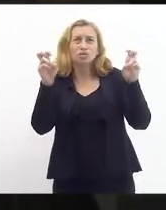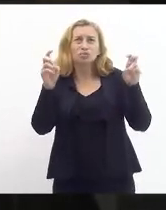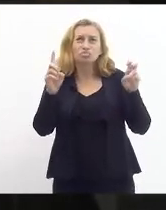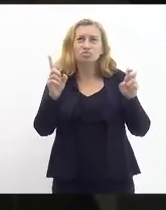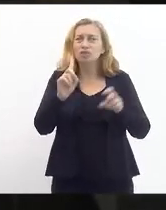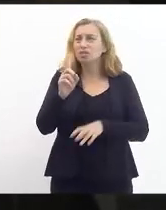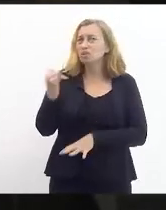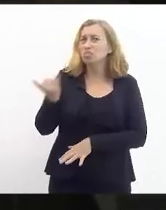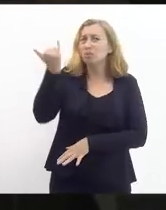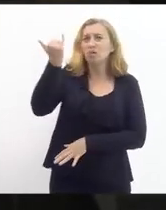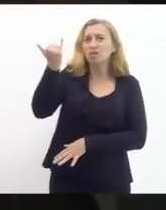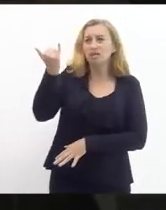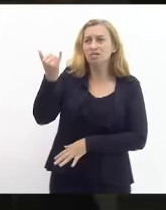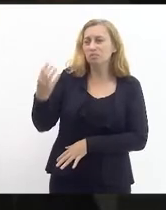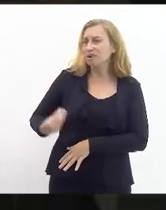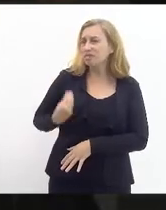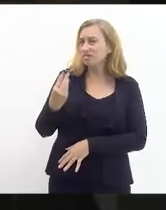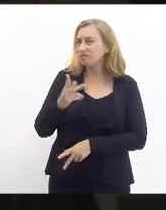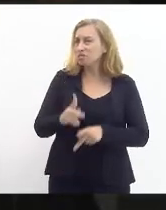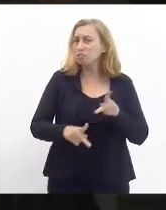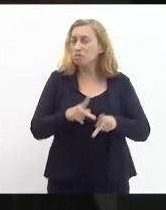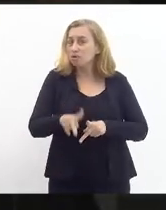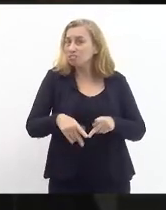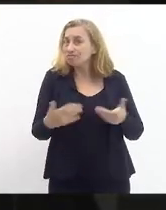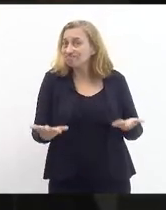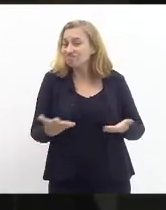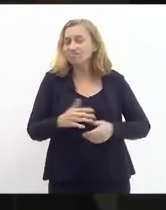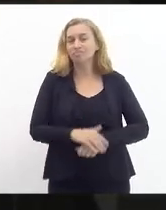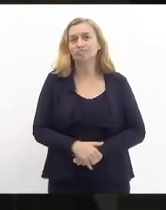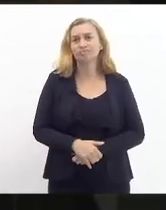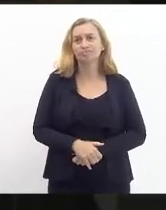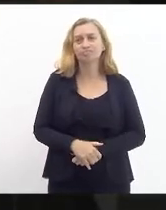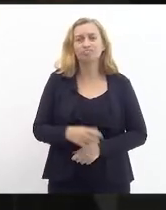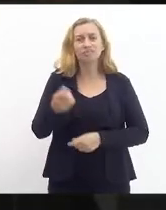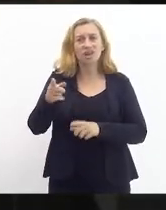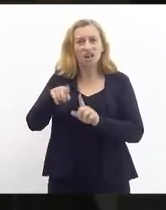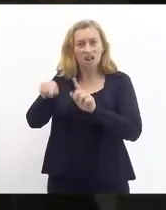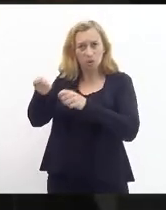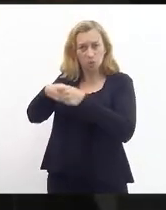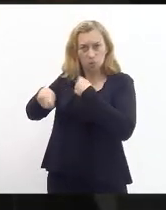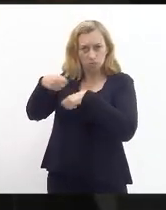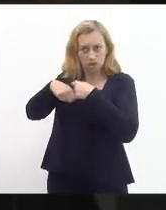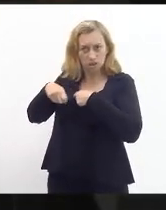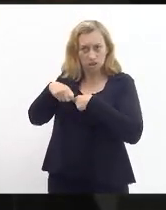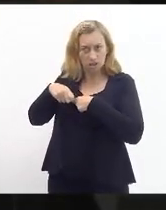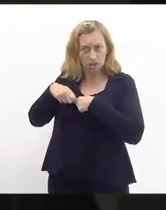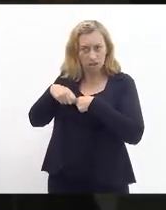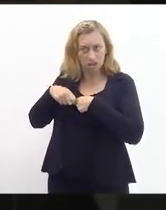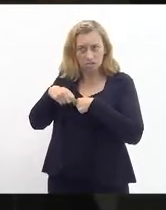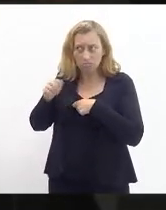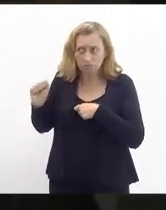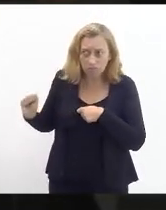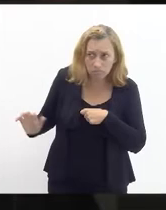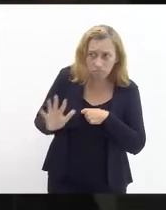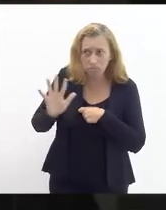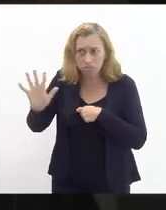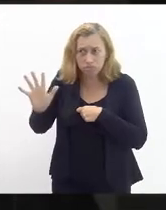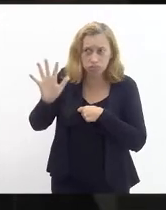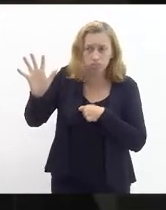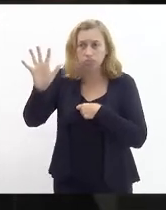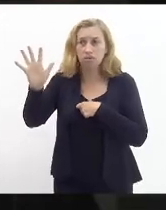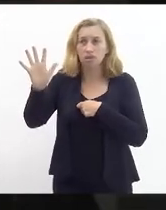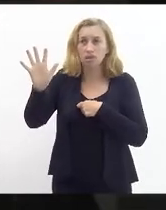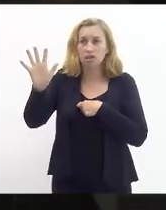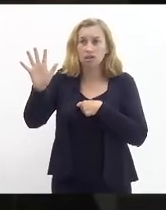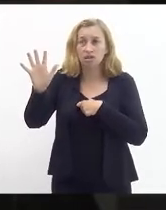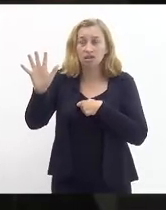são relevantes para a vida do Cidadão Oi e a economia a carestia só